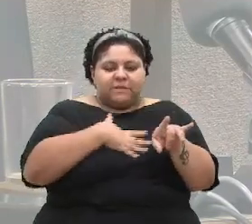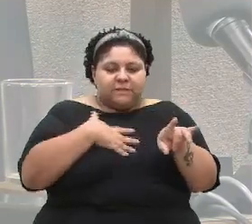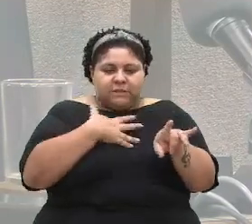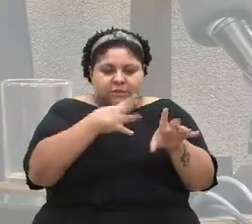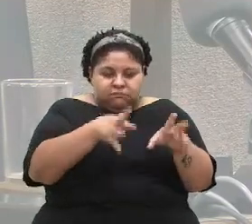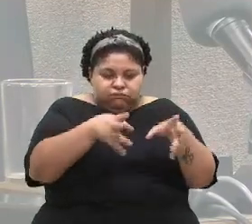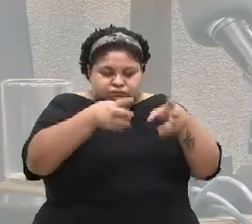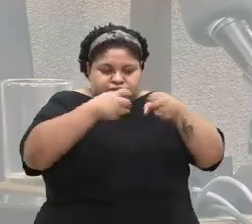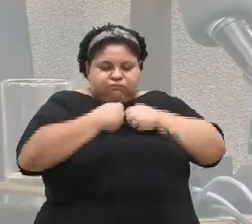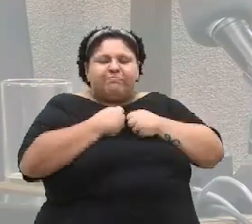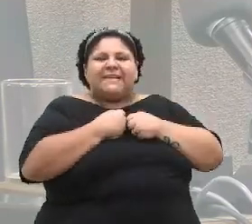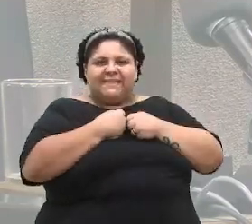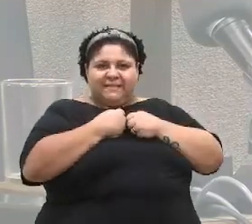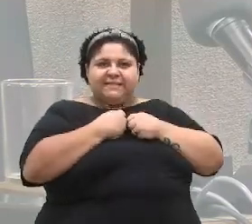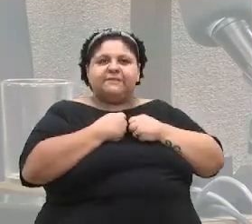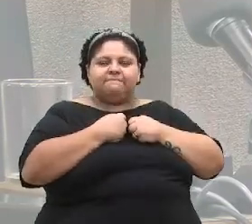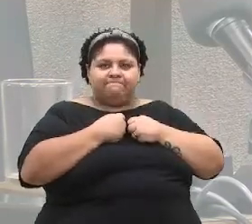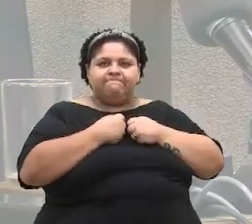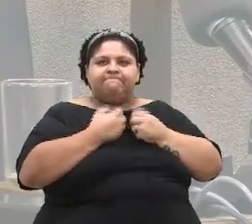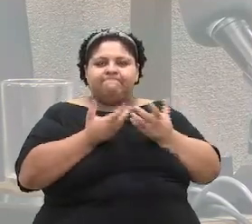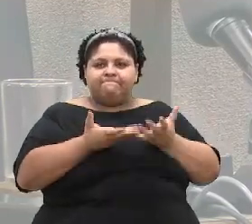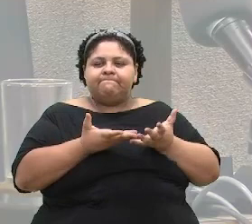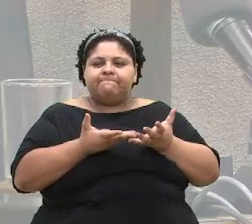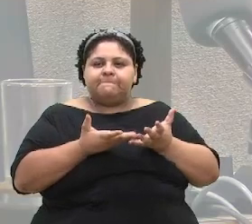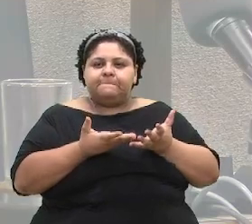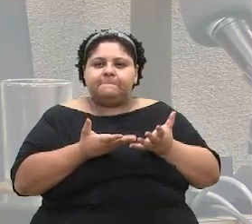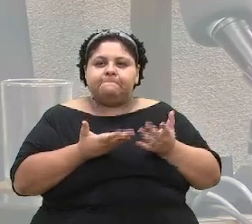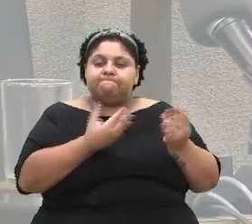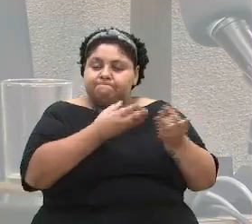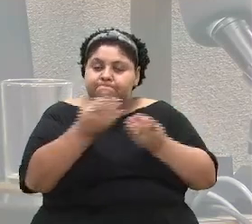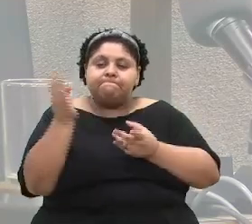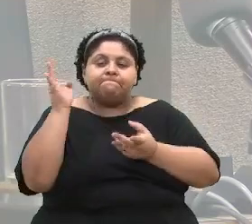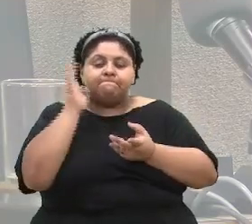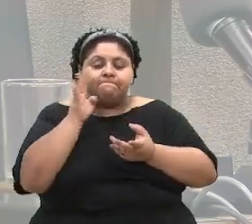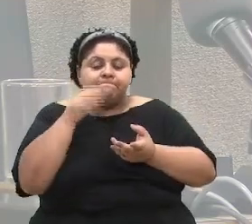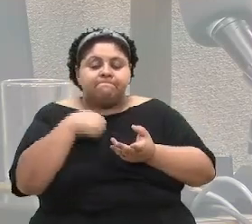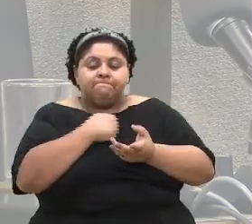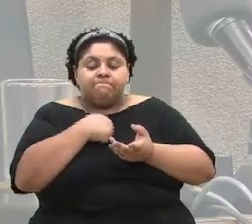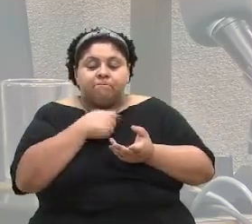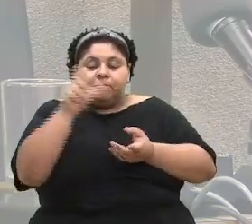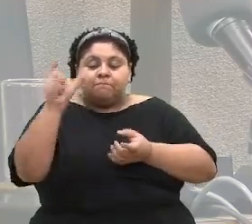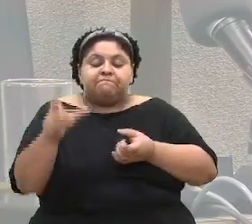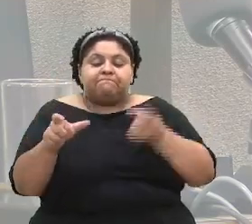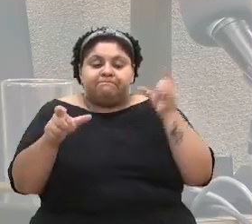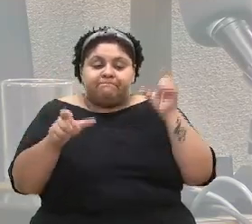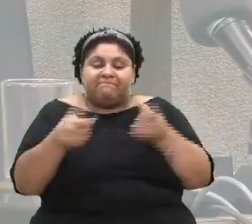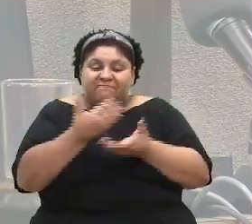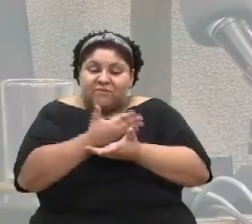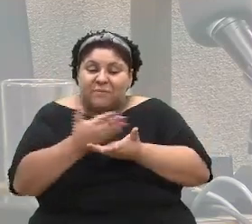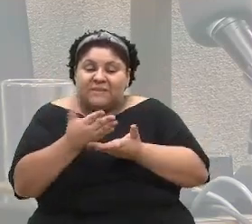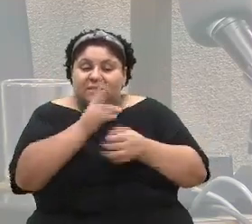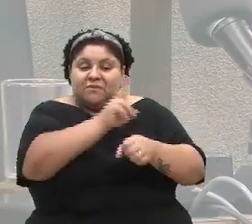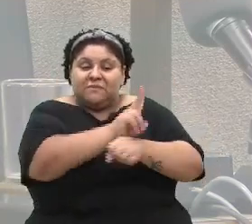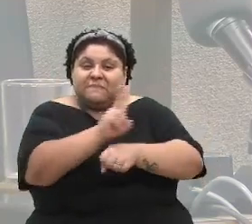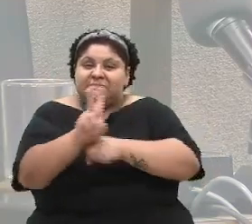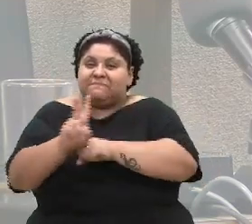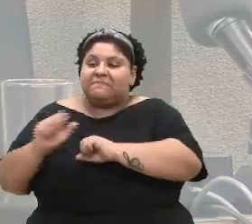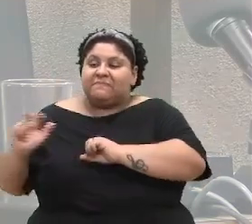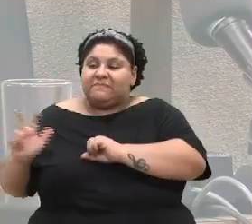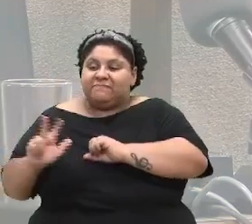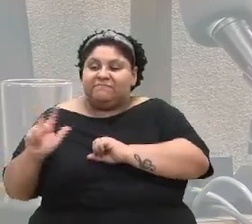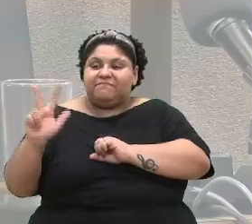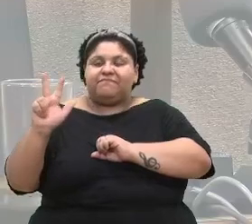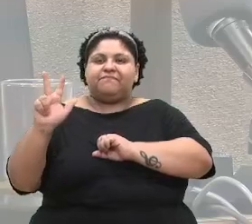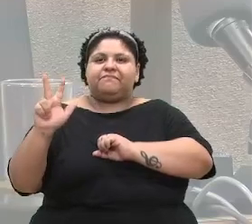né, de pertencer, né? E muito bacana no sentido de que pessoas começam a cuidar, começam a valorizar,